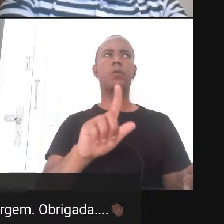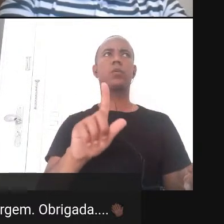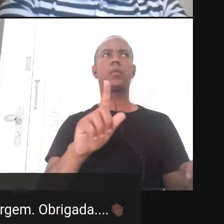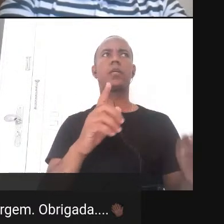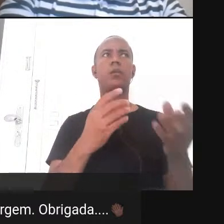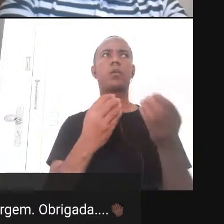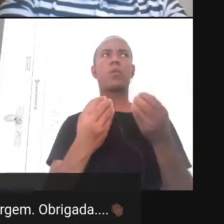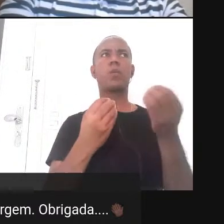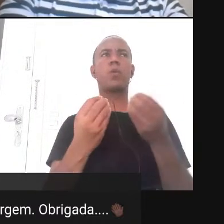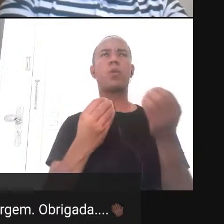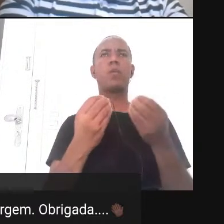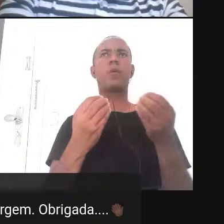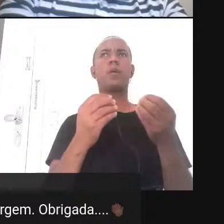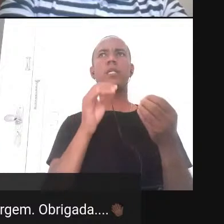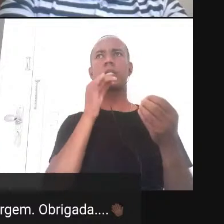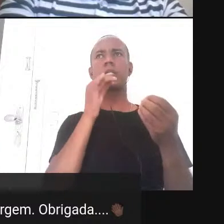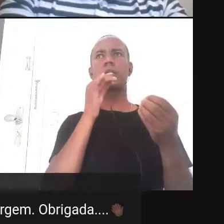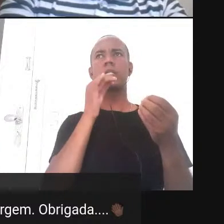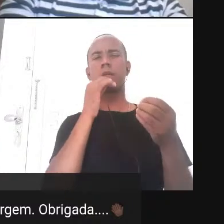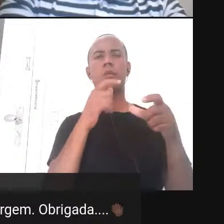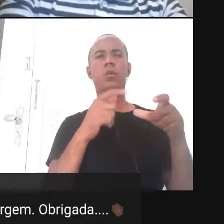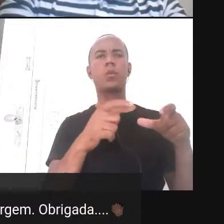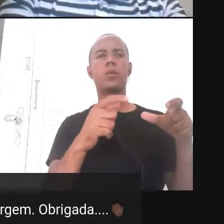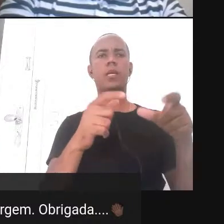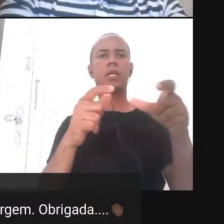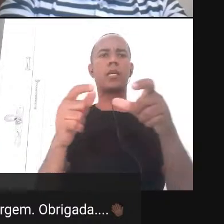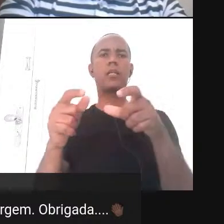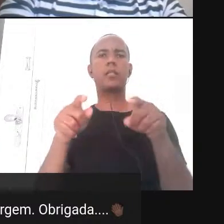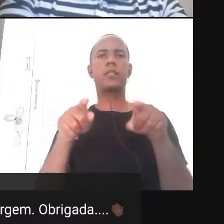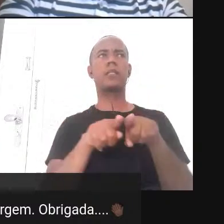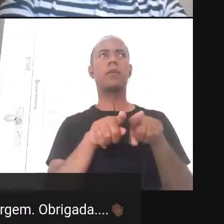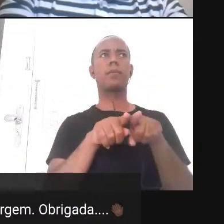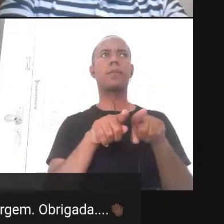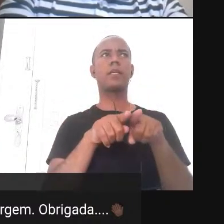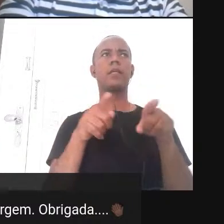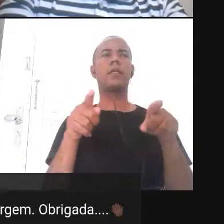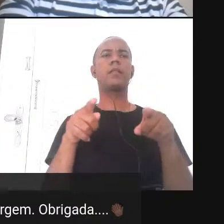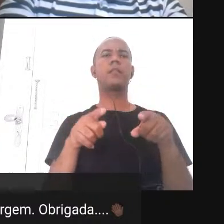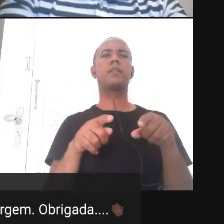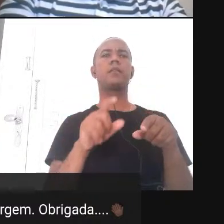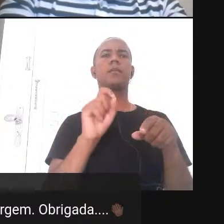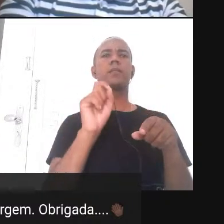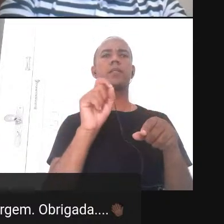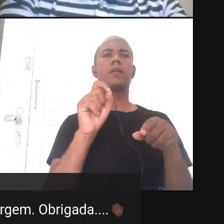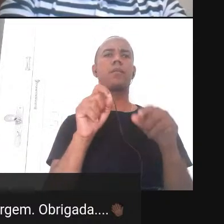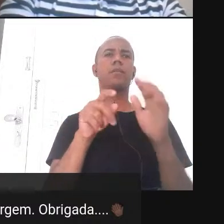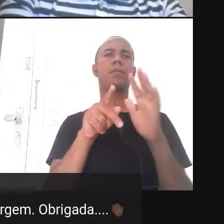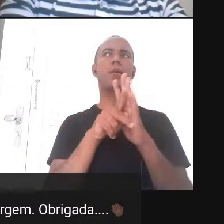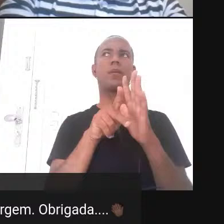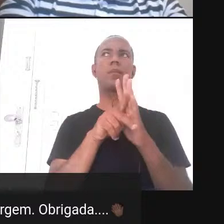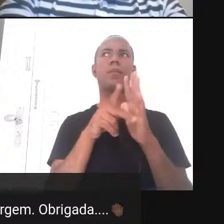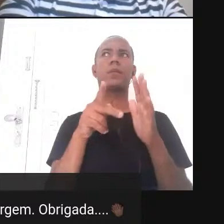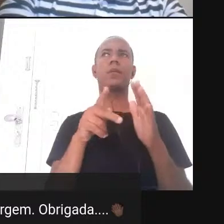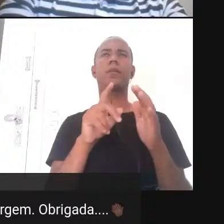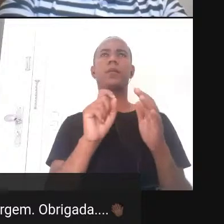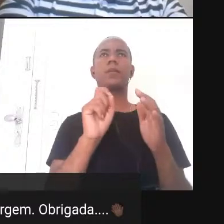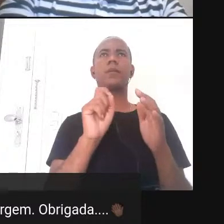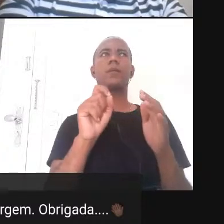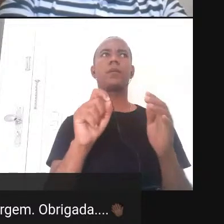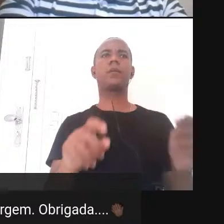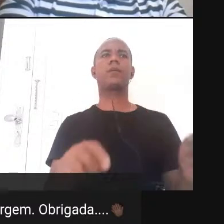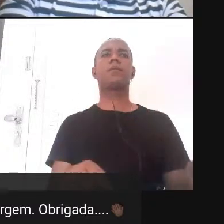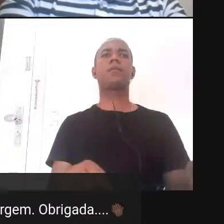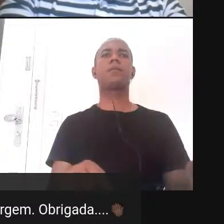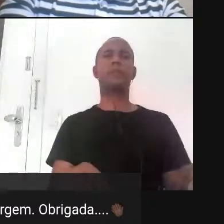e, para assumirmos a identidade de uma literatura, é olhá-la como um sistema. Ou seja, é um sistema em que